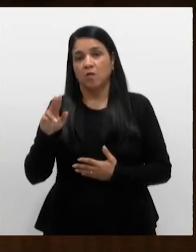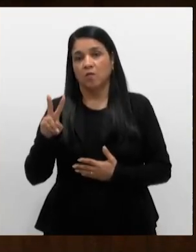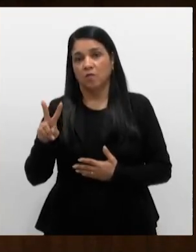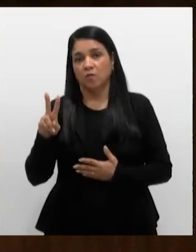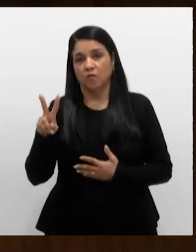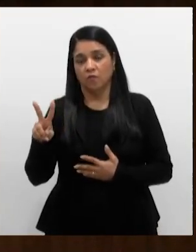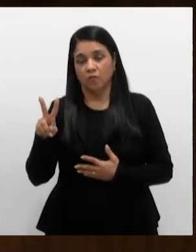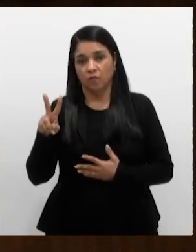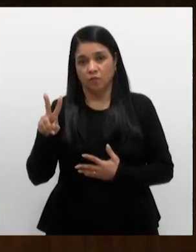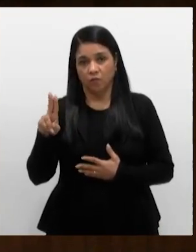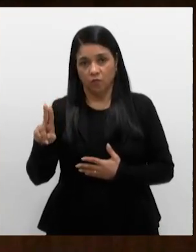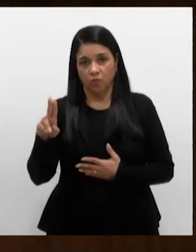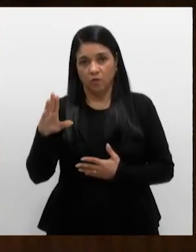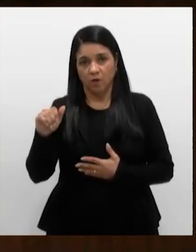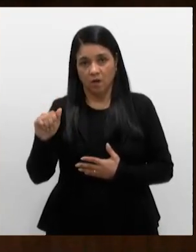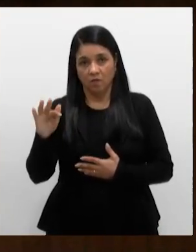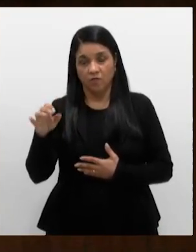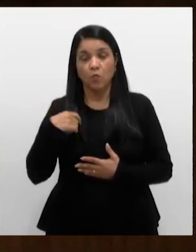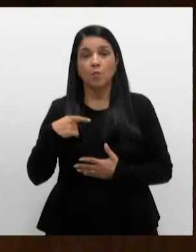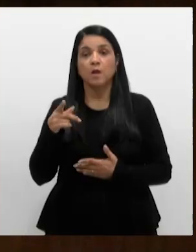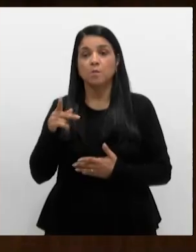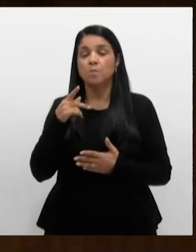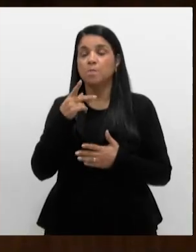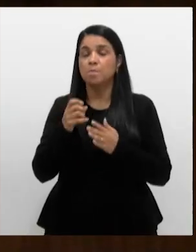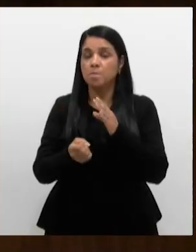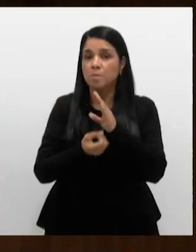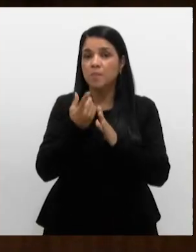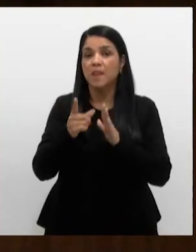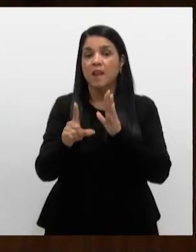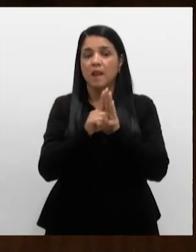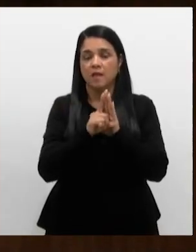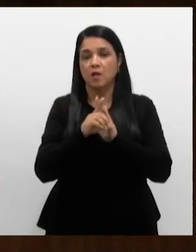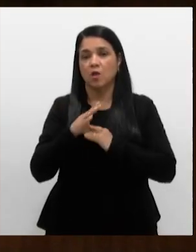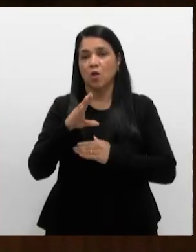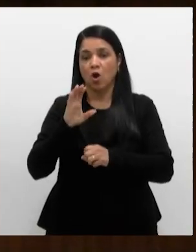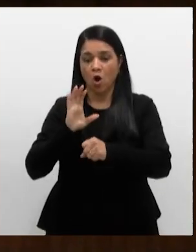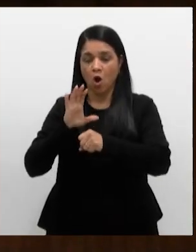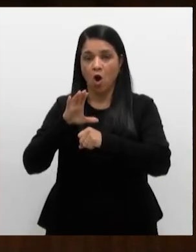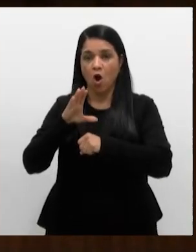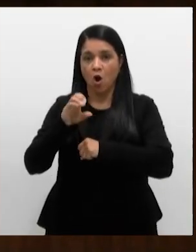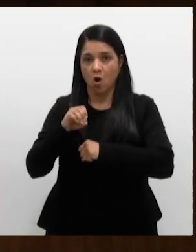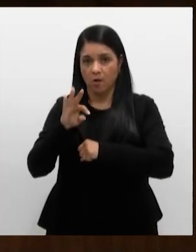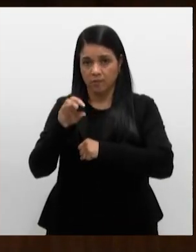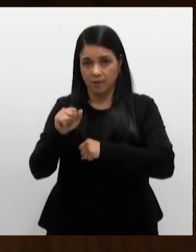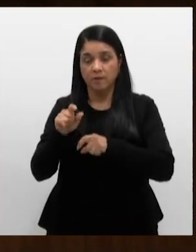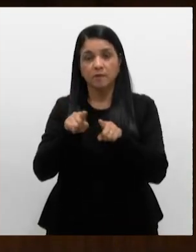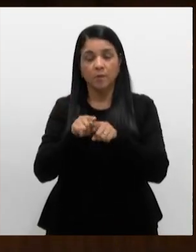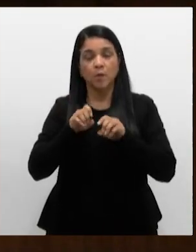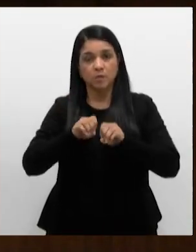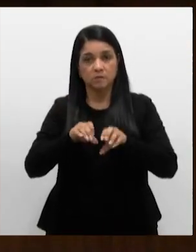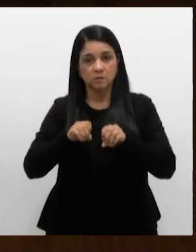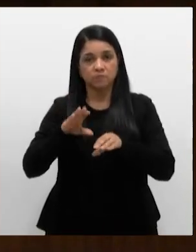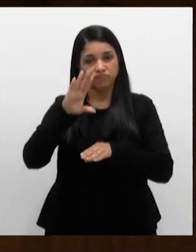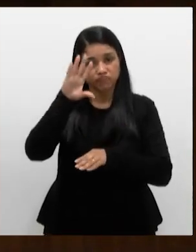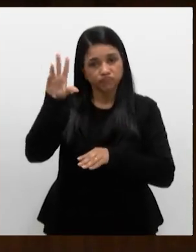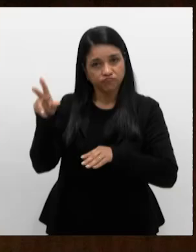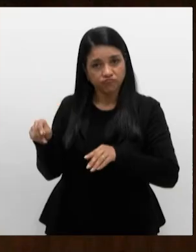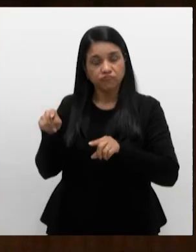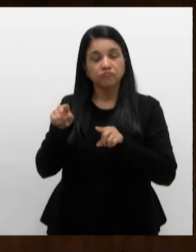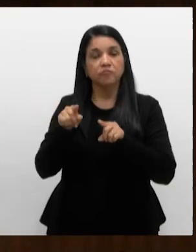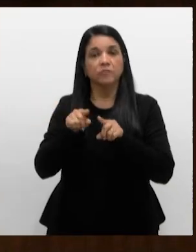lei de cotas e da lei do ensino das culturas africanas e indígenas nas